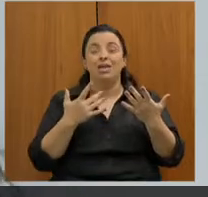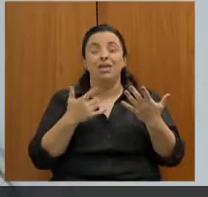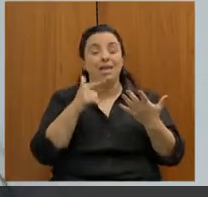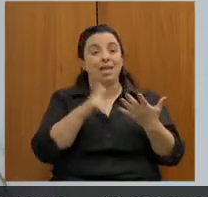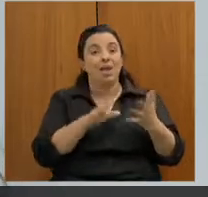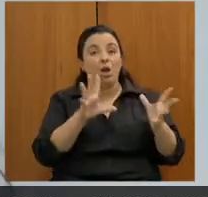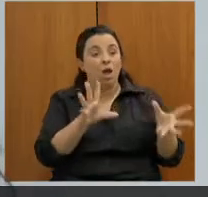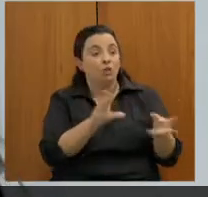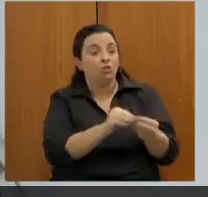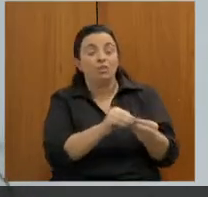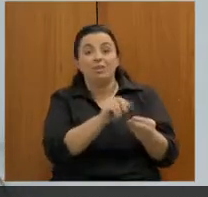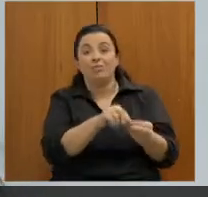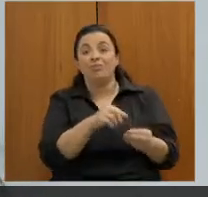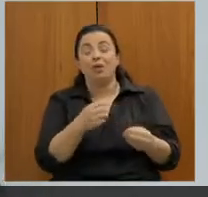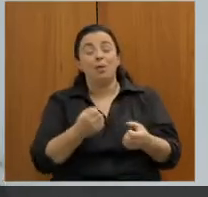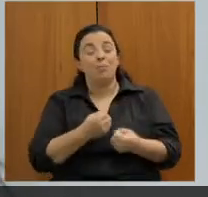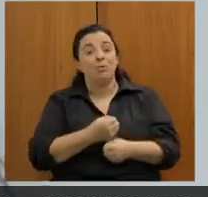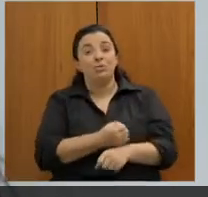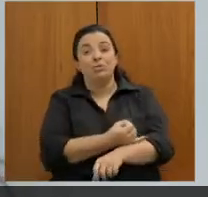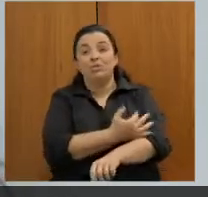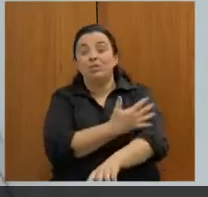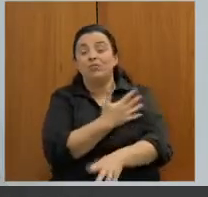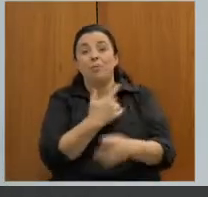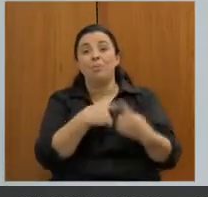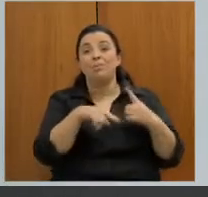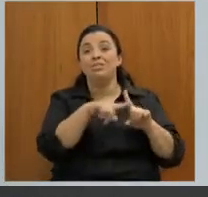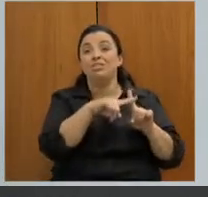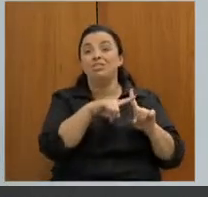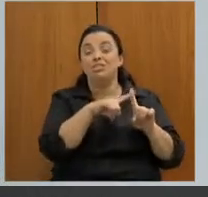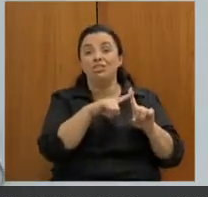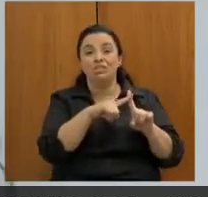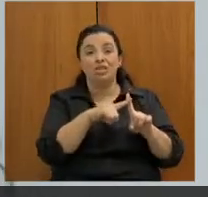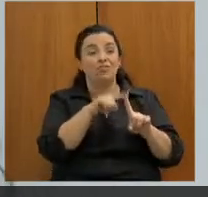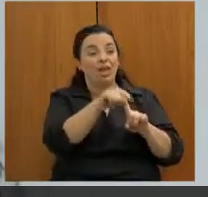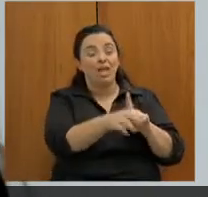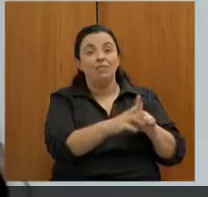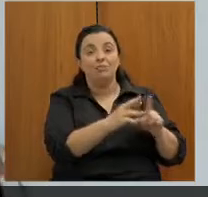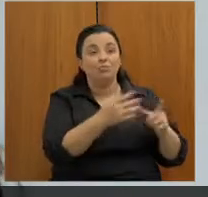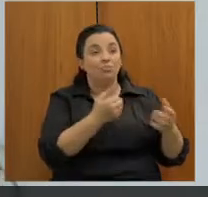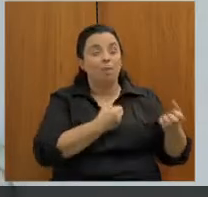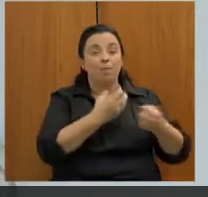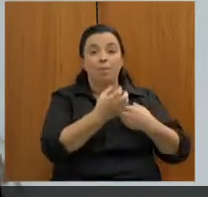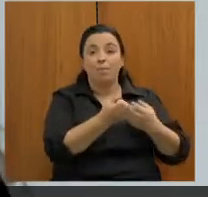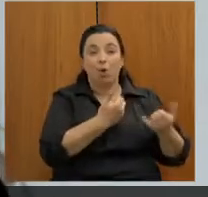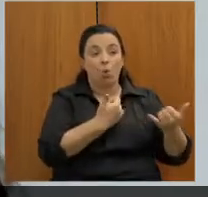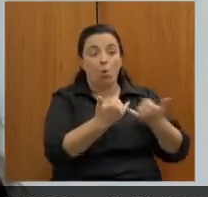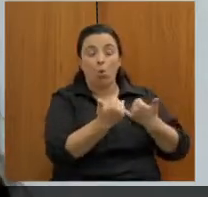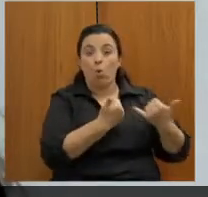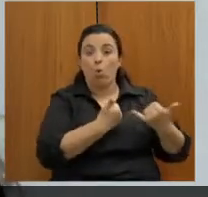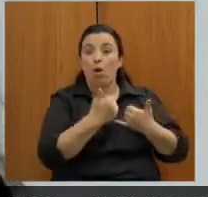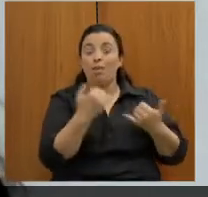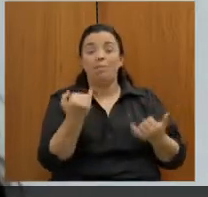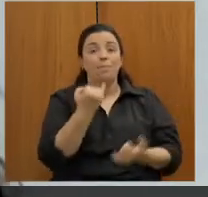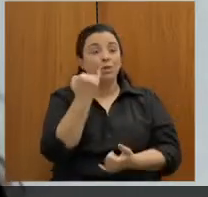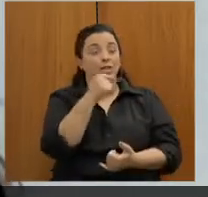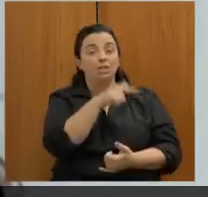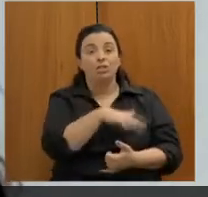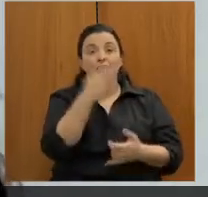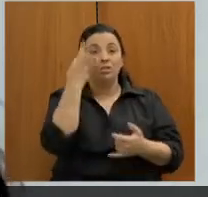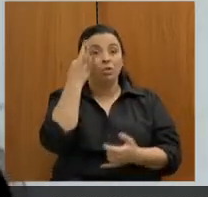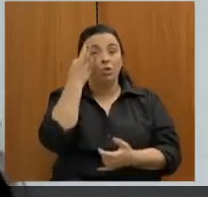depois que a gente das palestras com o resultado o que os adolescentes vão falar com a gente né porque é muito importante eles